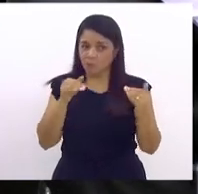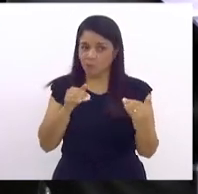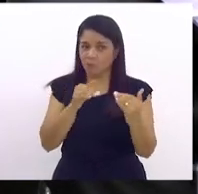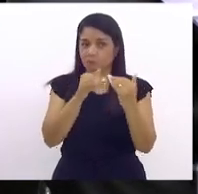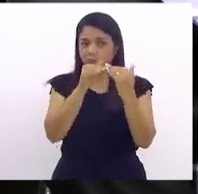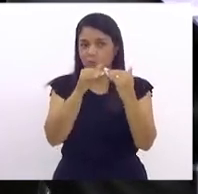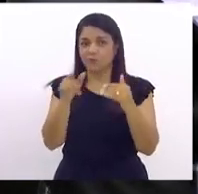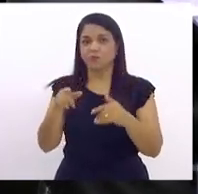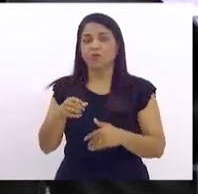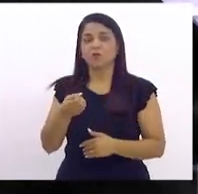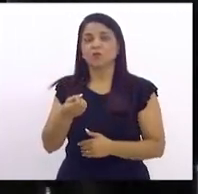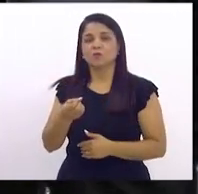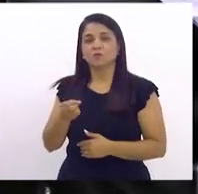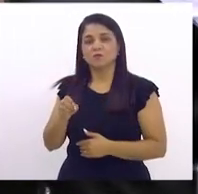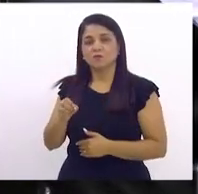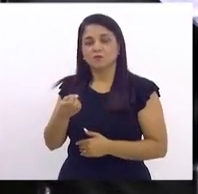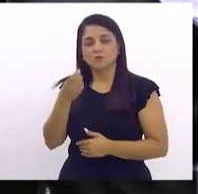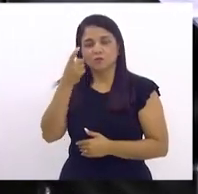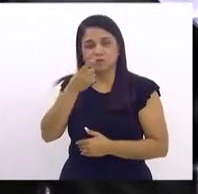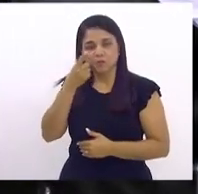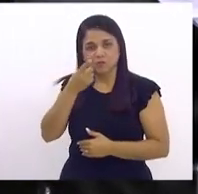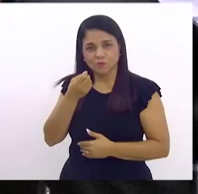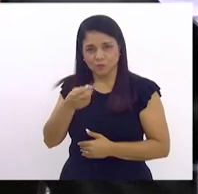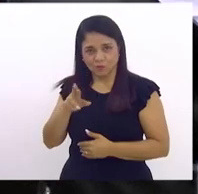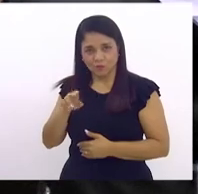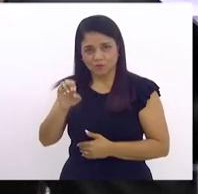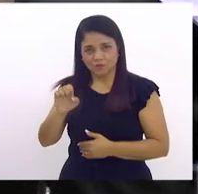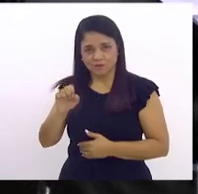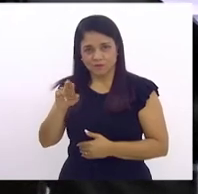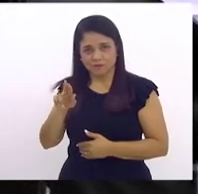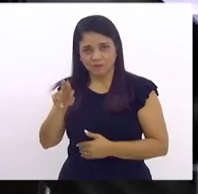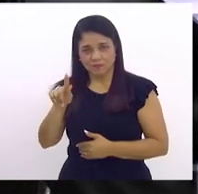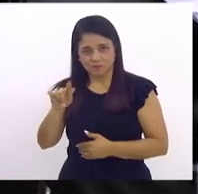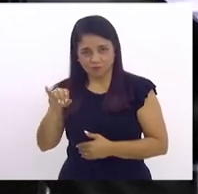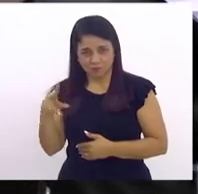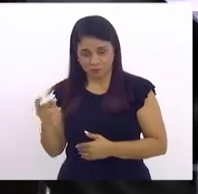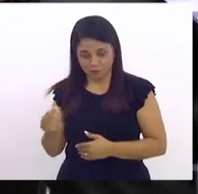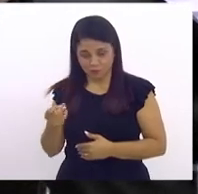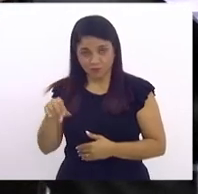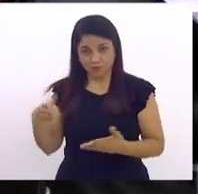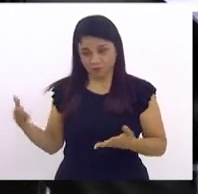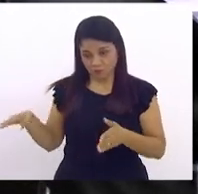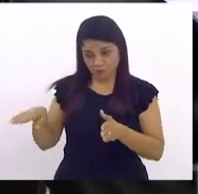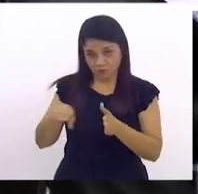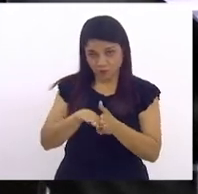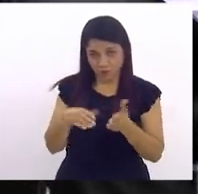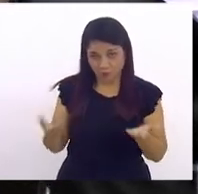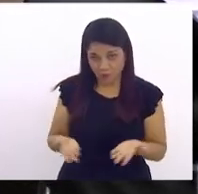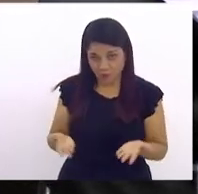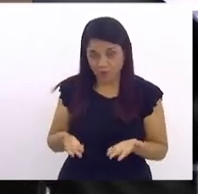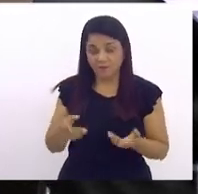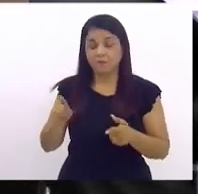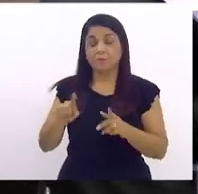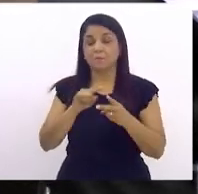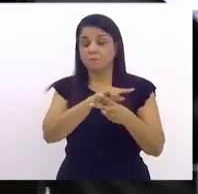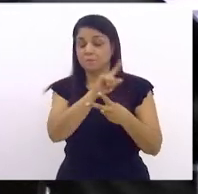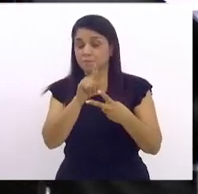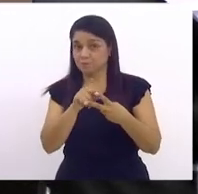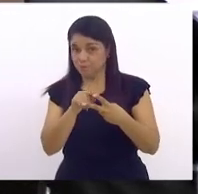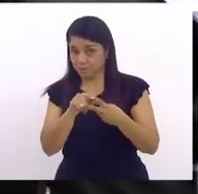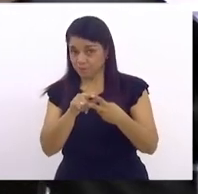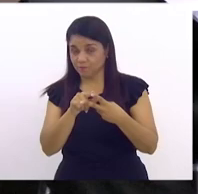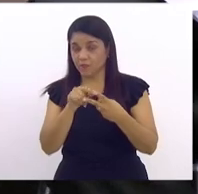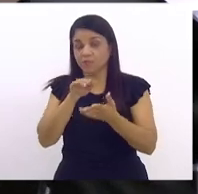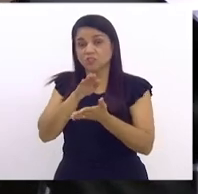chegou agora, esses argumentos foi levar lá, mas três fatos. Né? Três fatos. O primeiro,